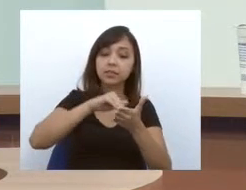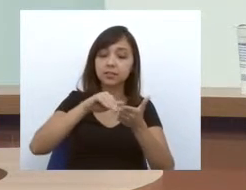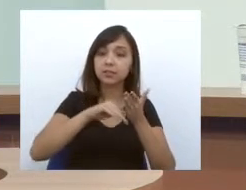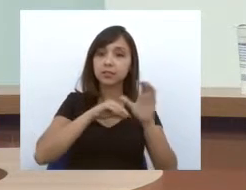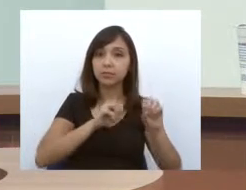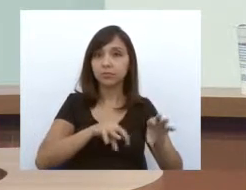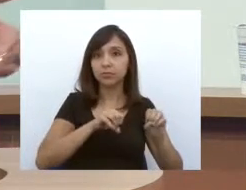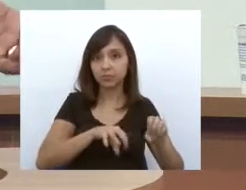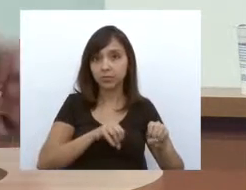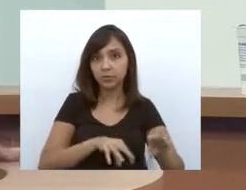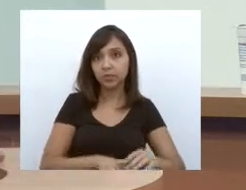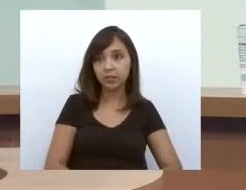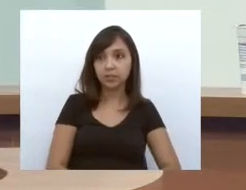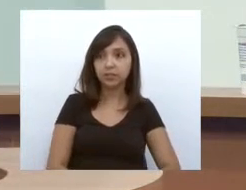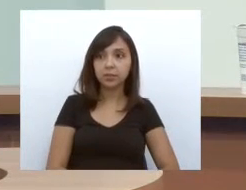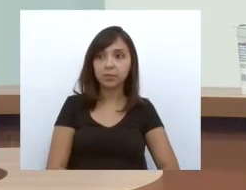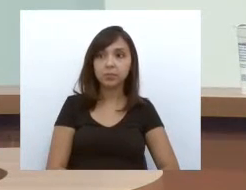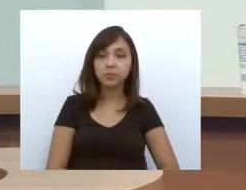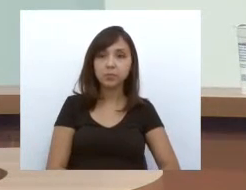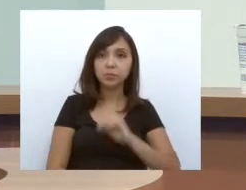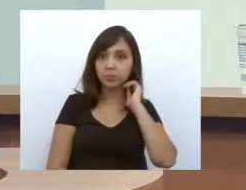Educação.